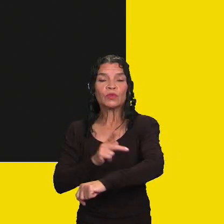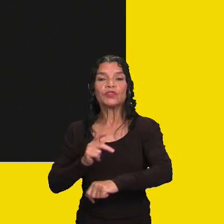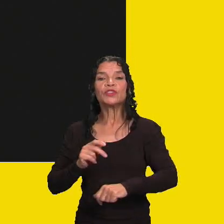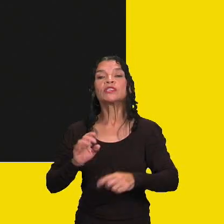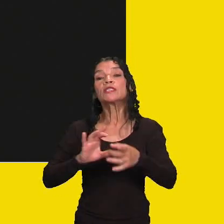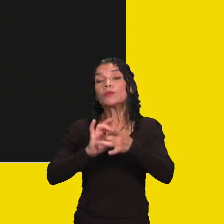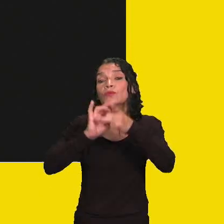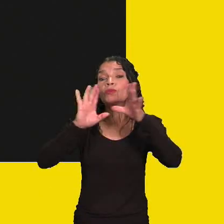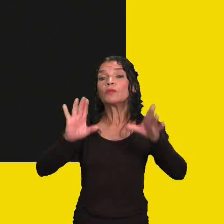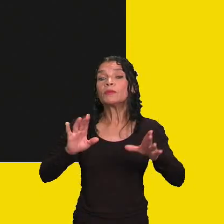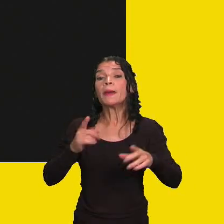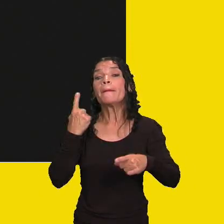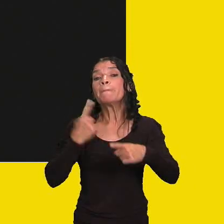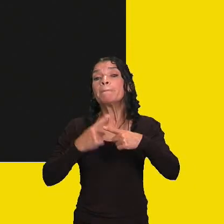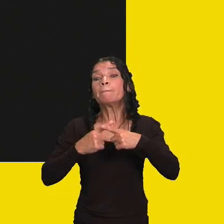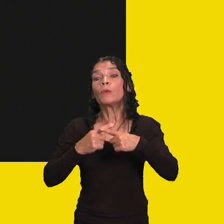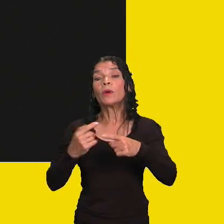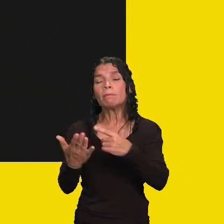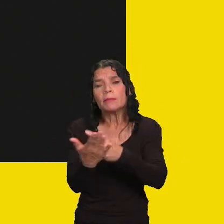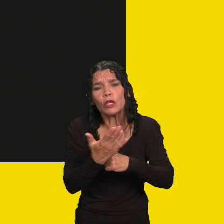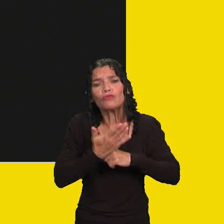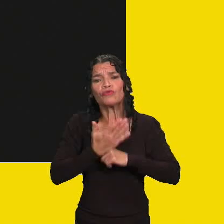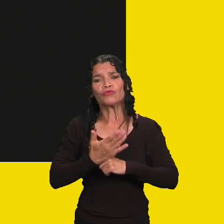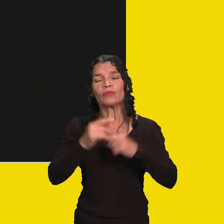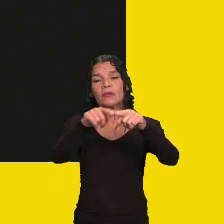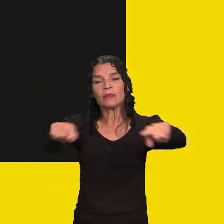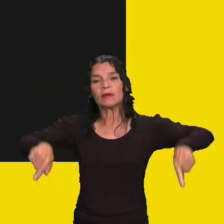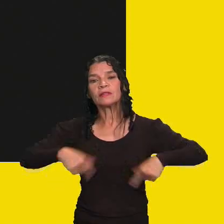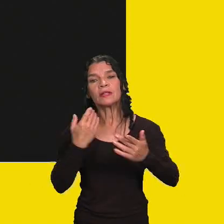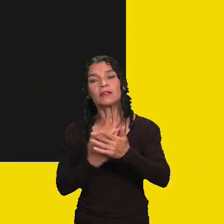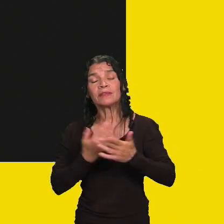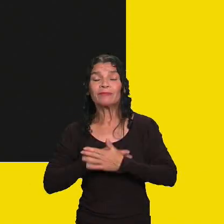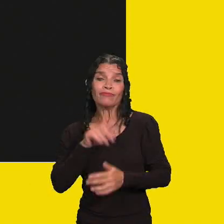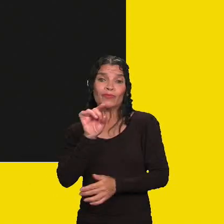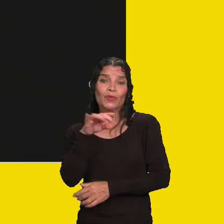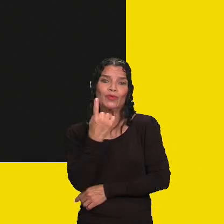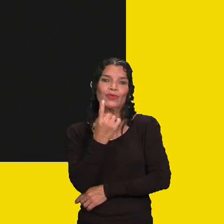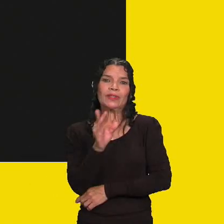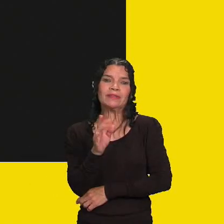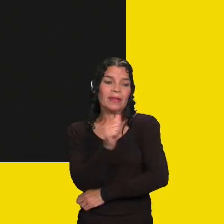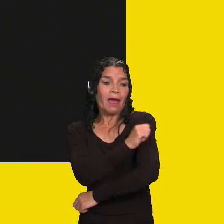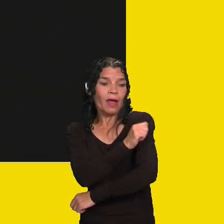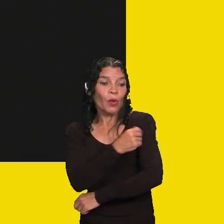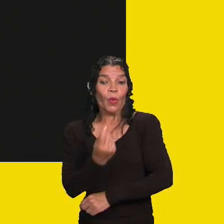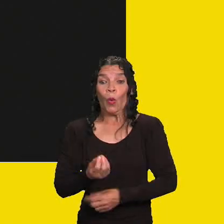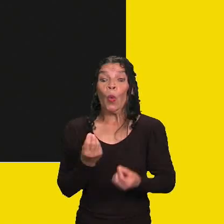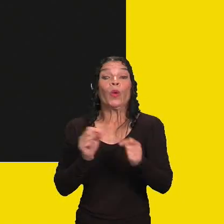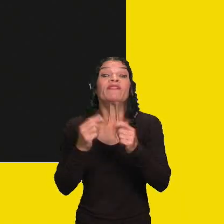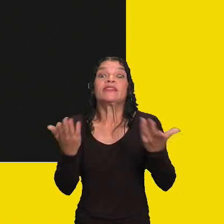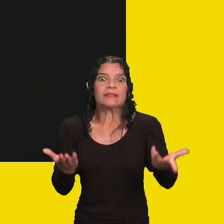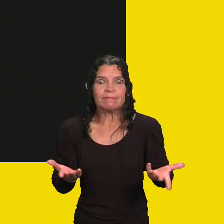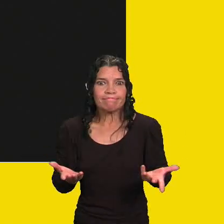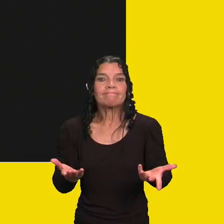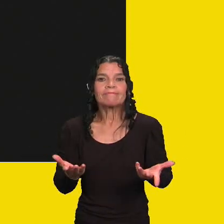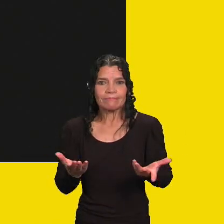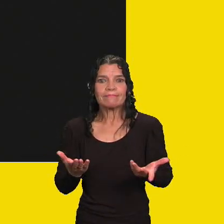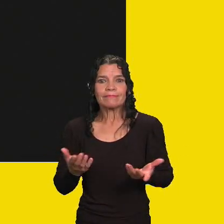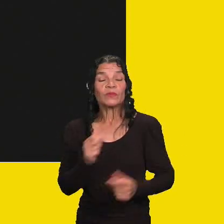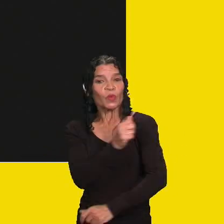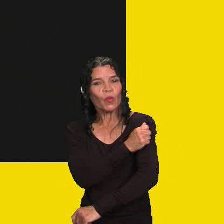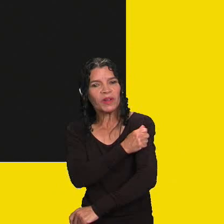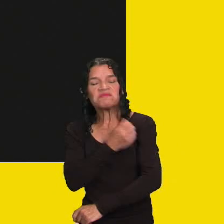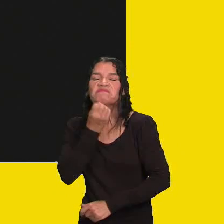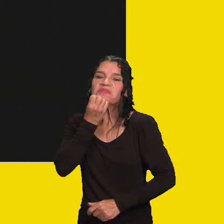me deu realmente um norte. Quando você entra em sala de aula, você está ali sozinho, é você e os alunos, né? Então, ele para mim foi